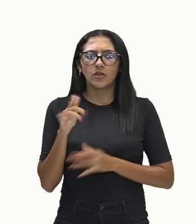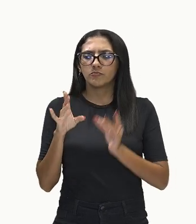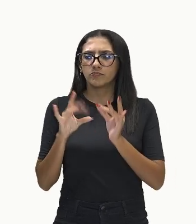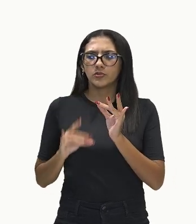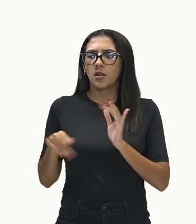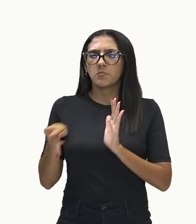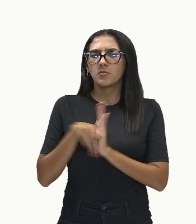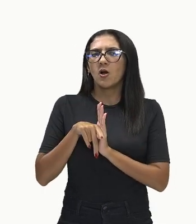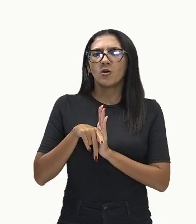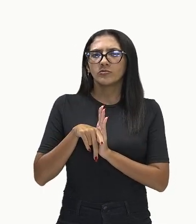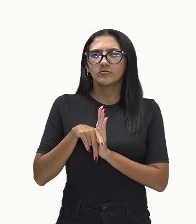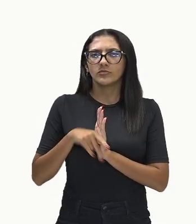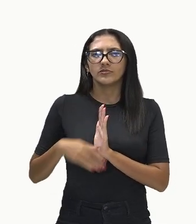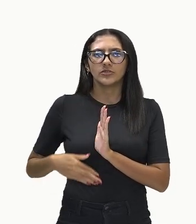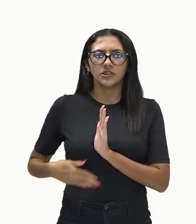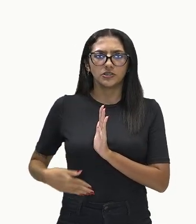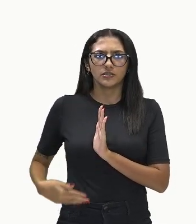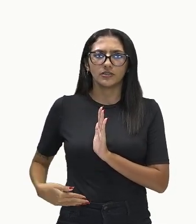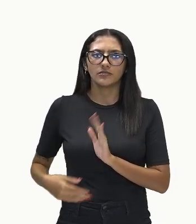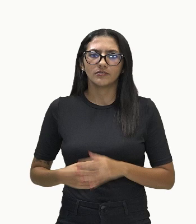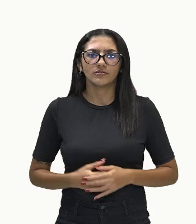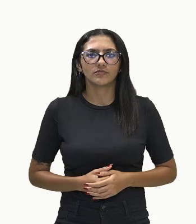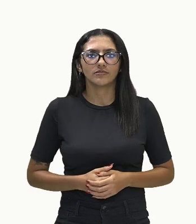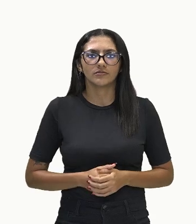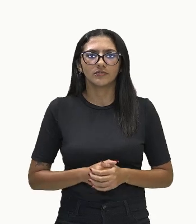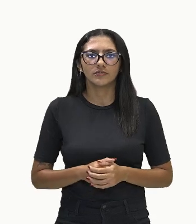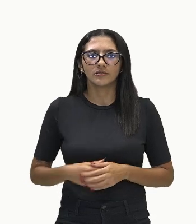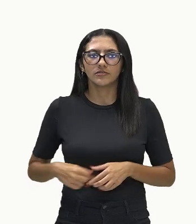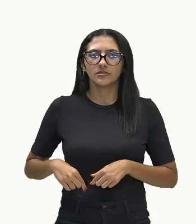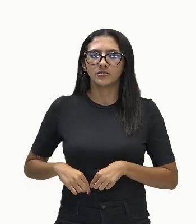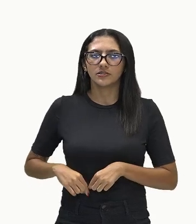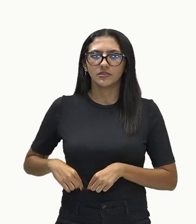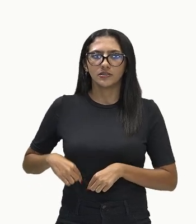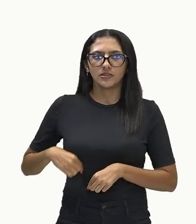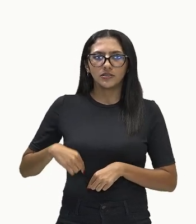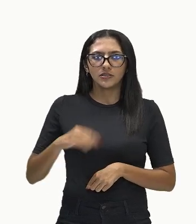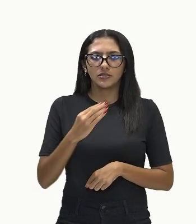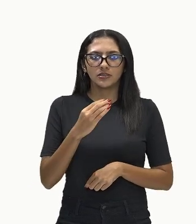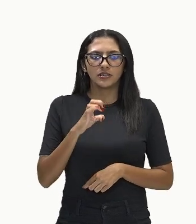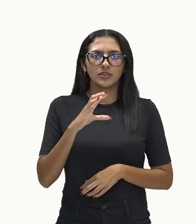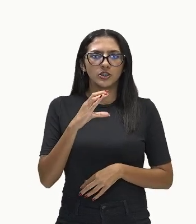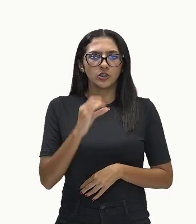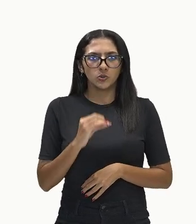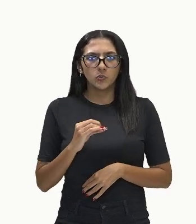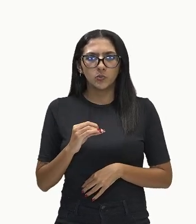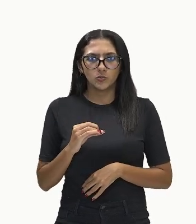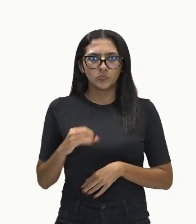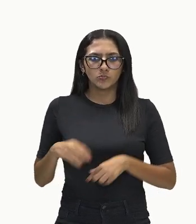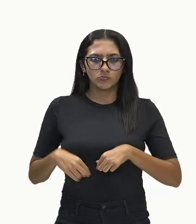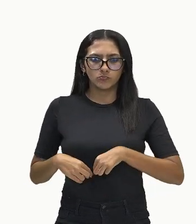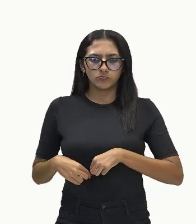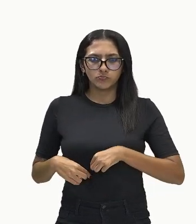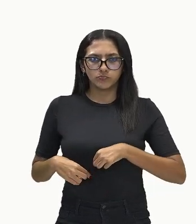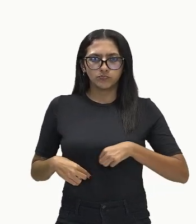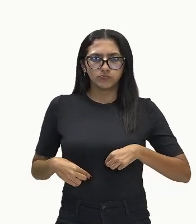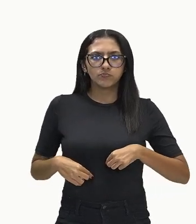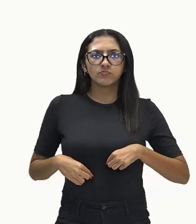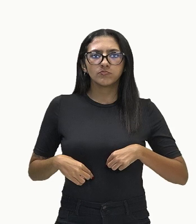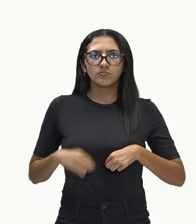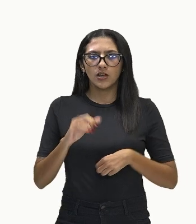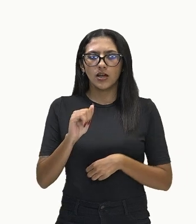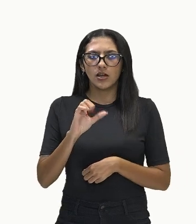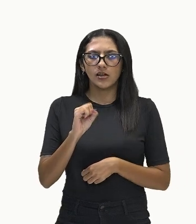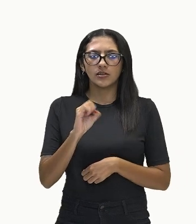definida. Então, iniciando pelo ceco, o colo